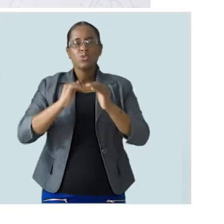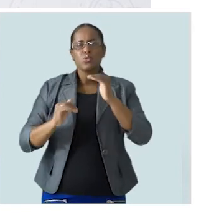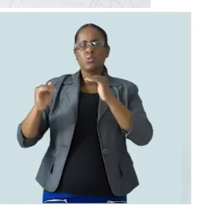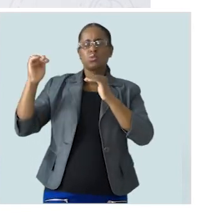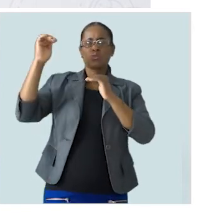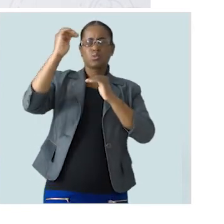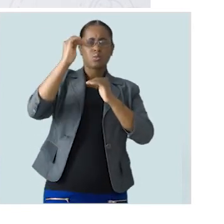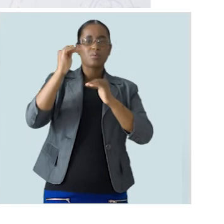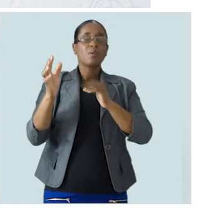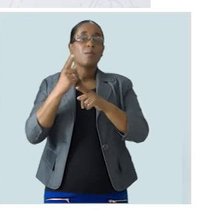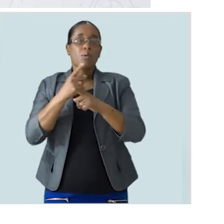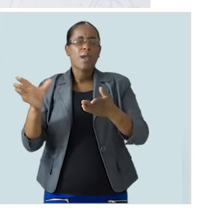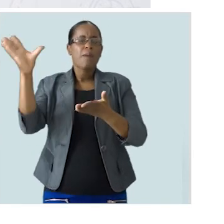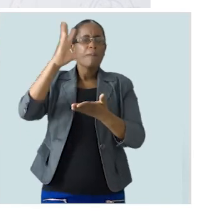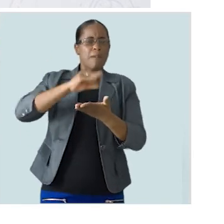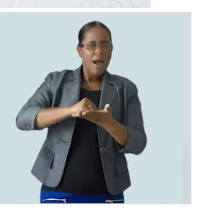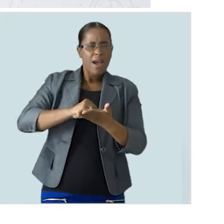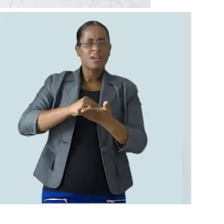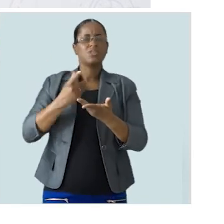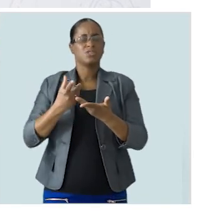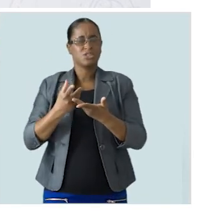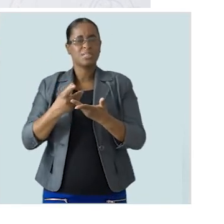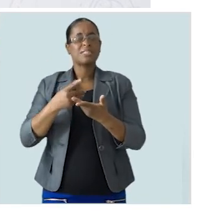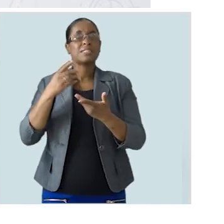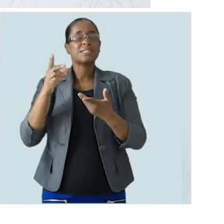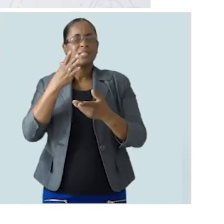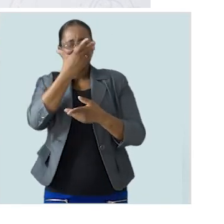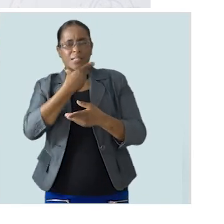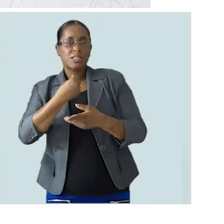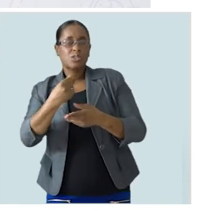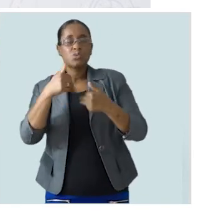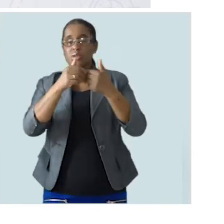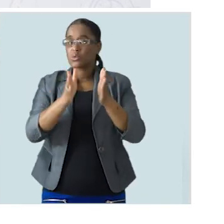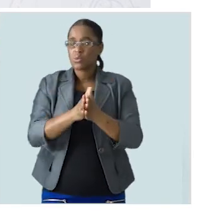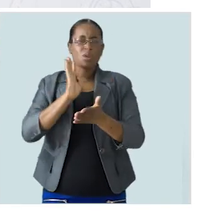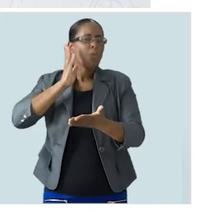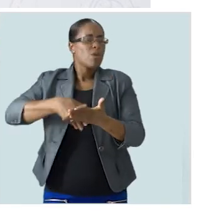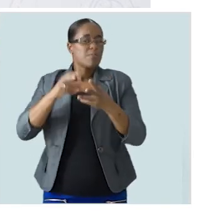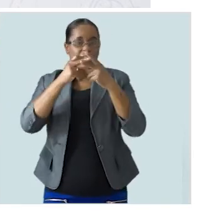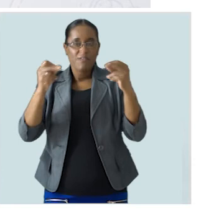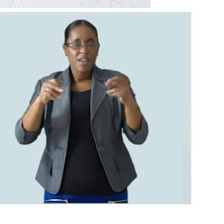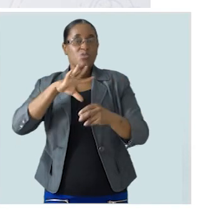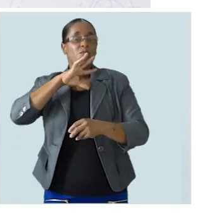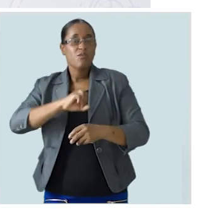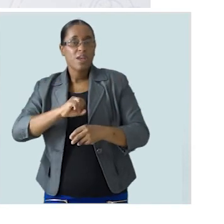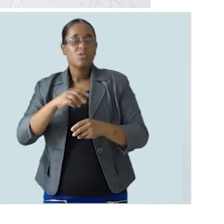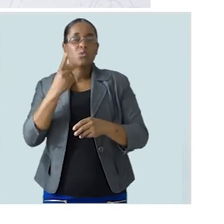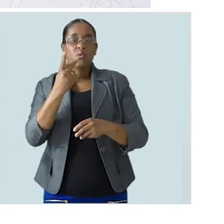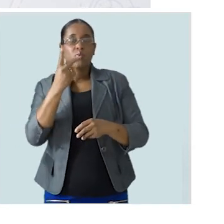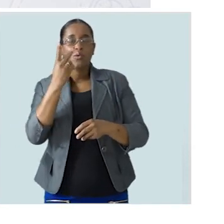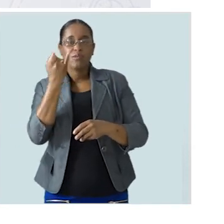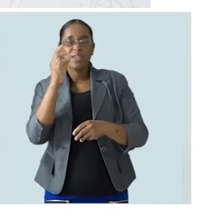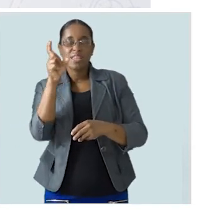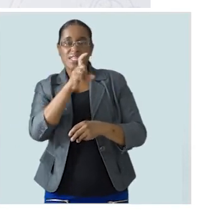superioridade. O mais lindo de todos. E a última frase. O filho do vizinho é o